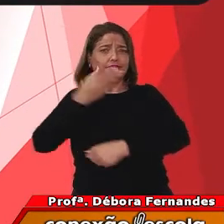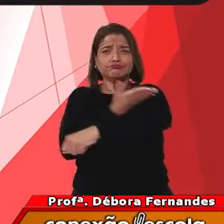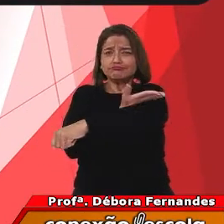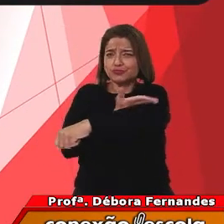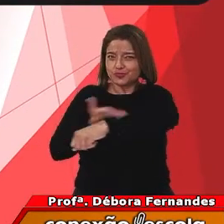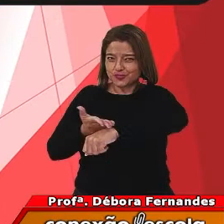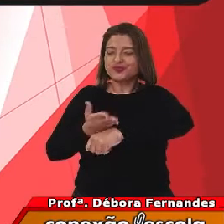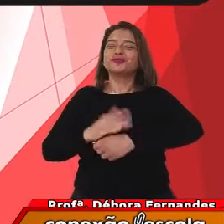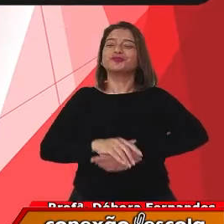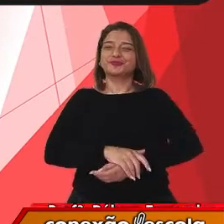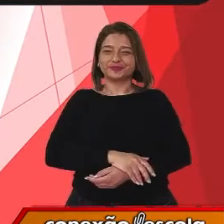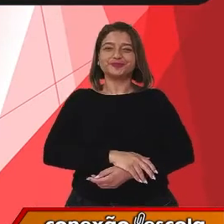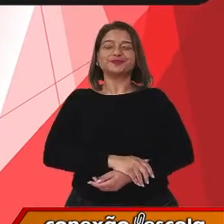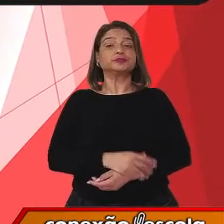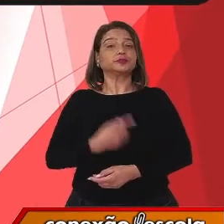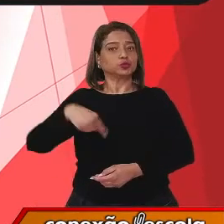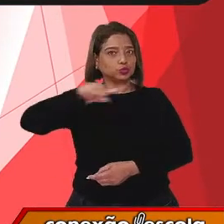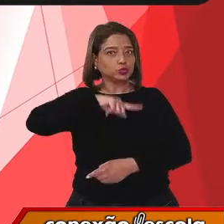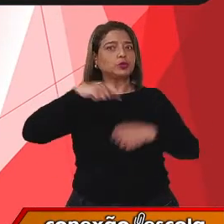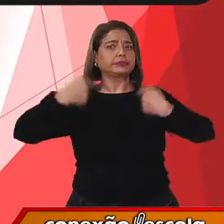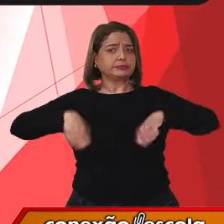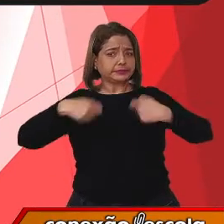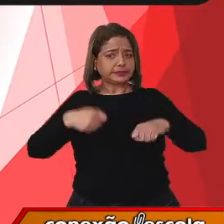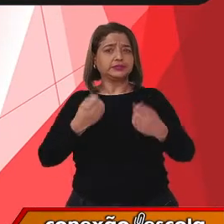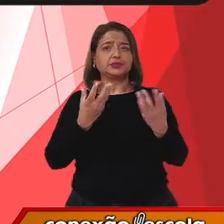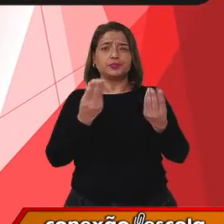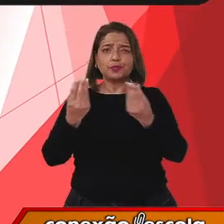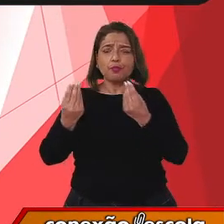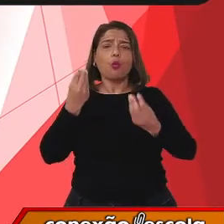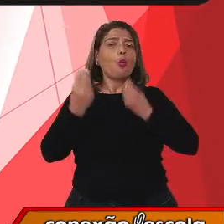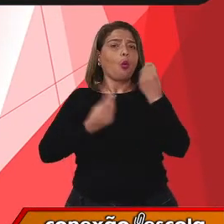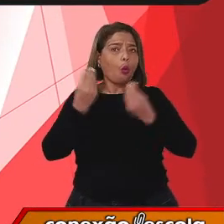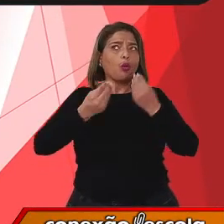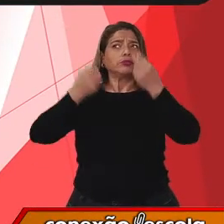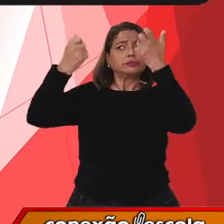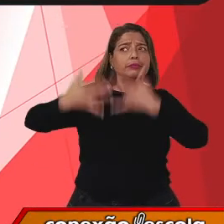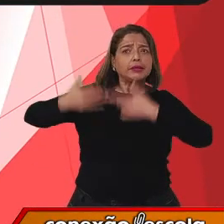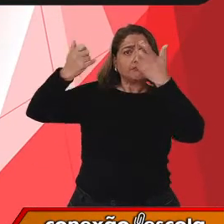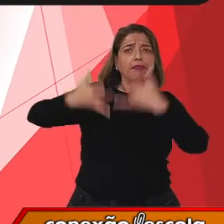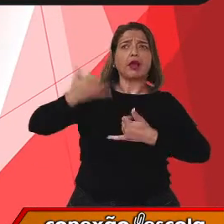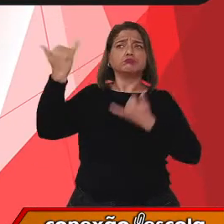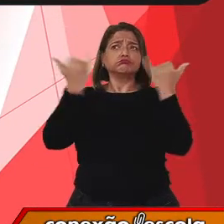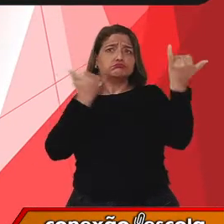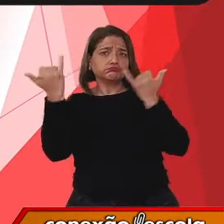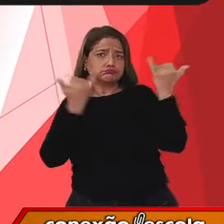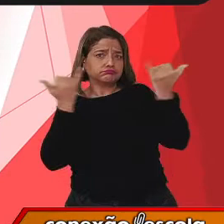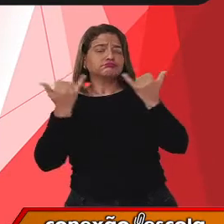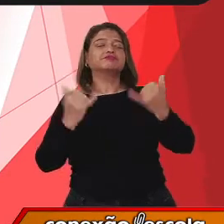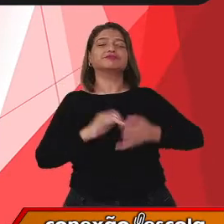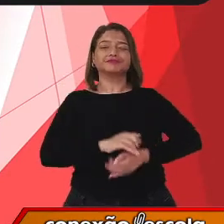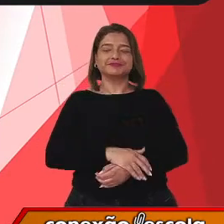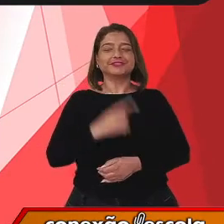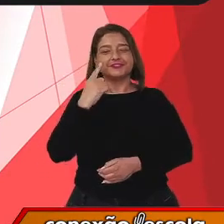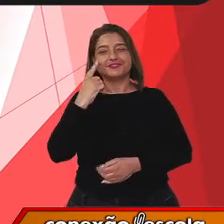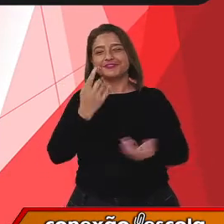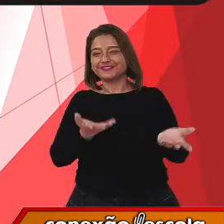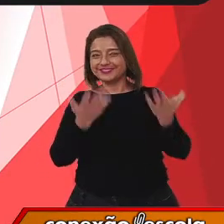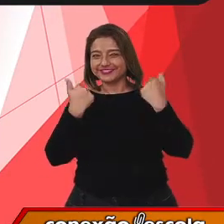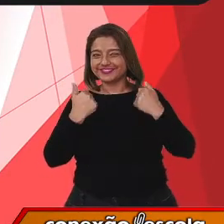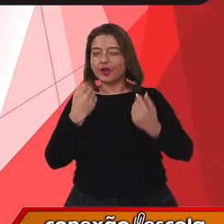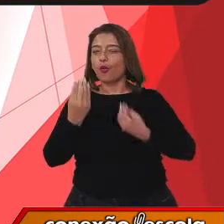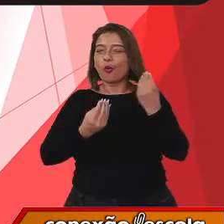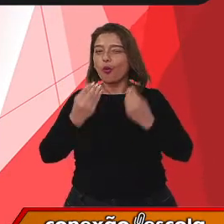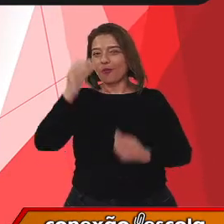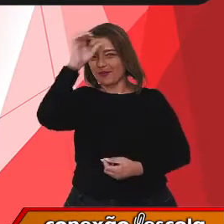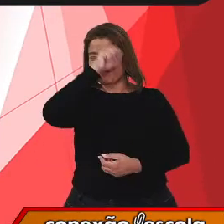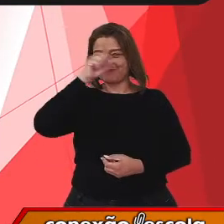saudável. É, nós precisamos, né, conversar muito sobre isso, né, ultimamente. Vamos lá então? Vamos fazer